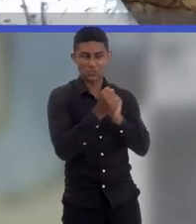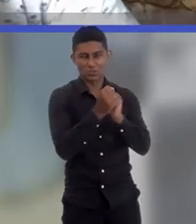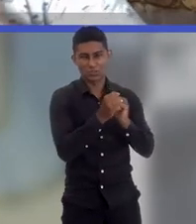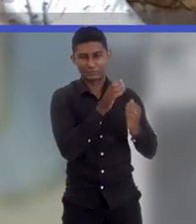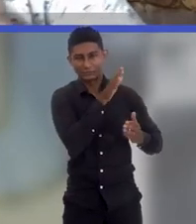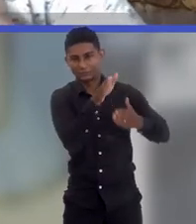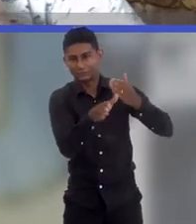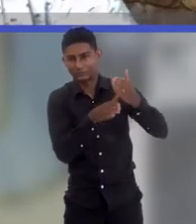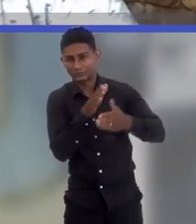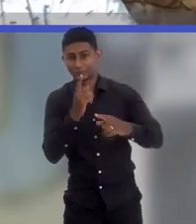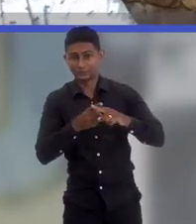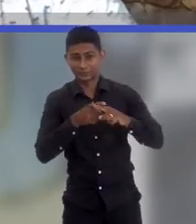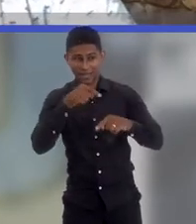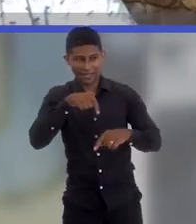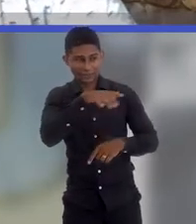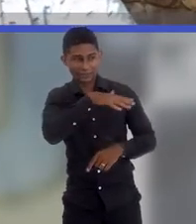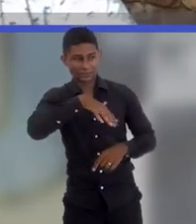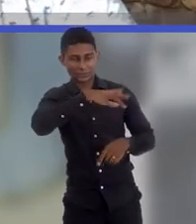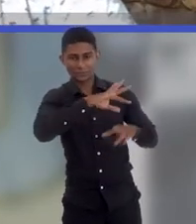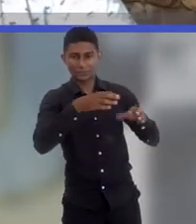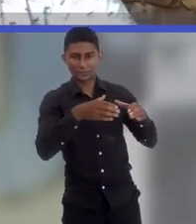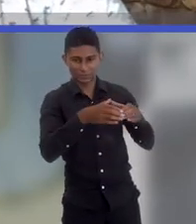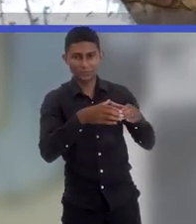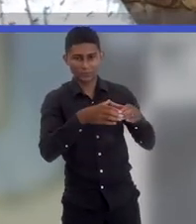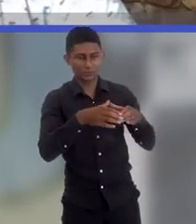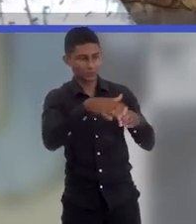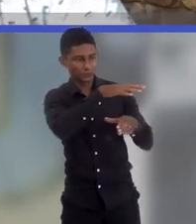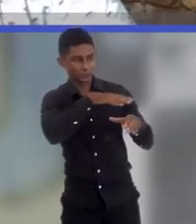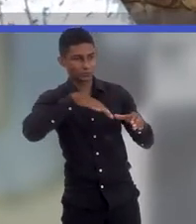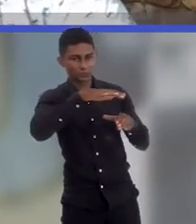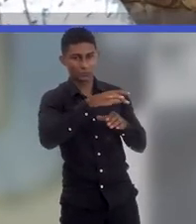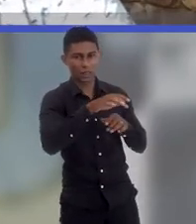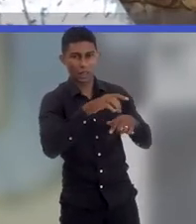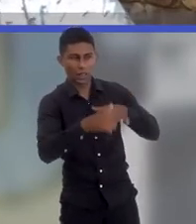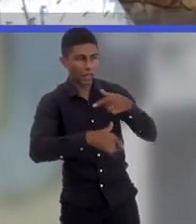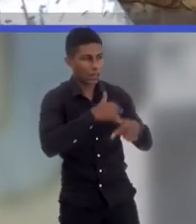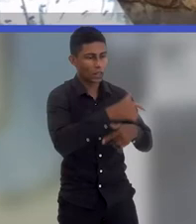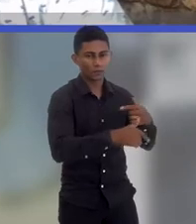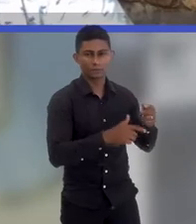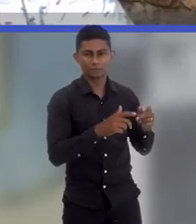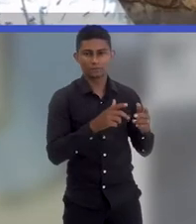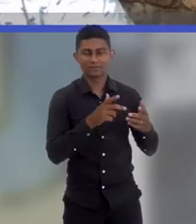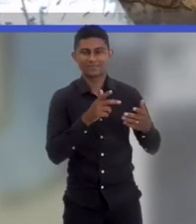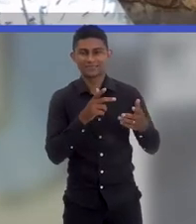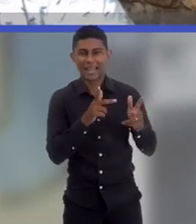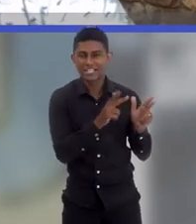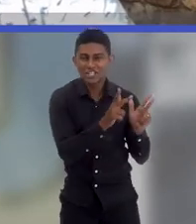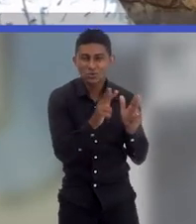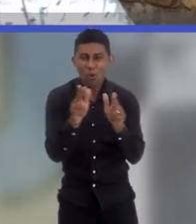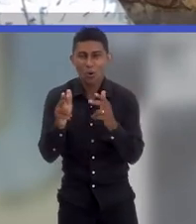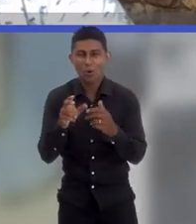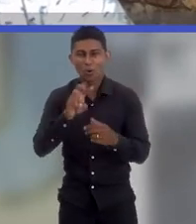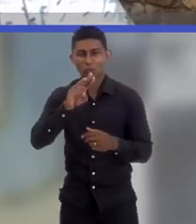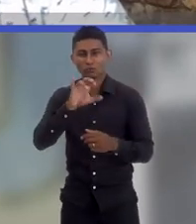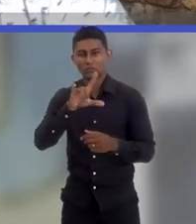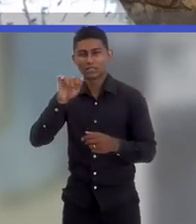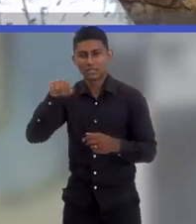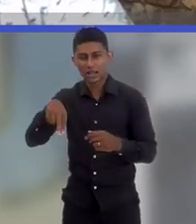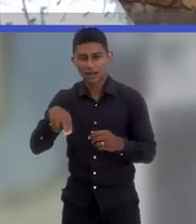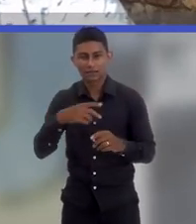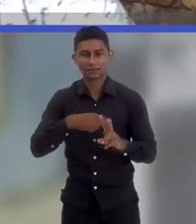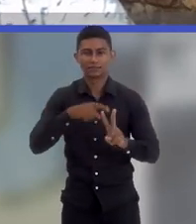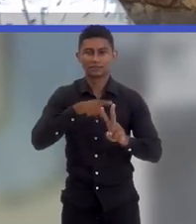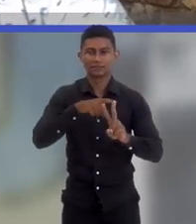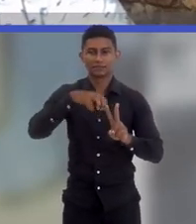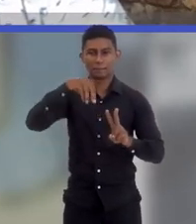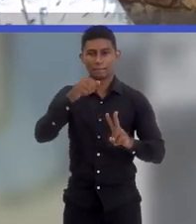isso daqui é um, você sabe, né? Uma orquestra, né? Só funciona com todo mundo junto, os nossos editores, o William, obrigada a todo mundo, aproveitando